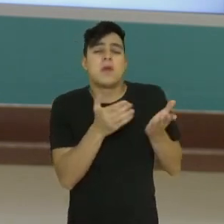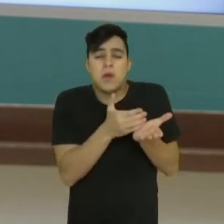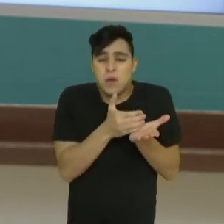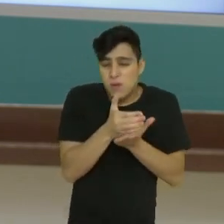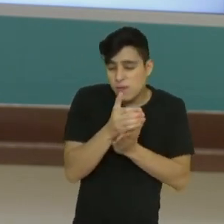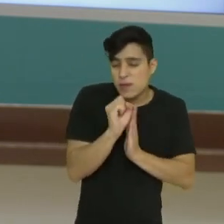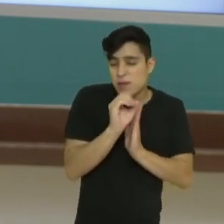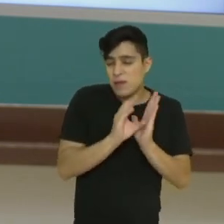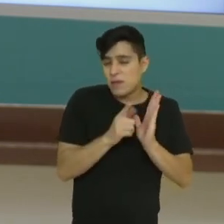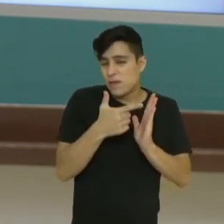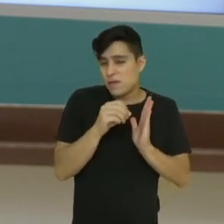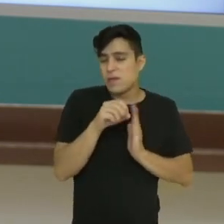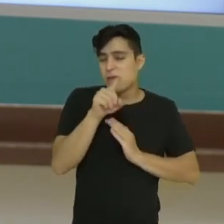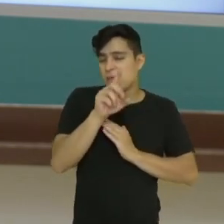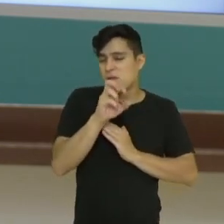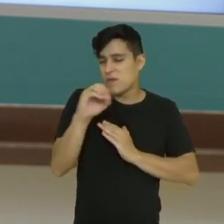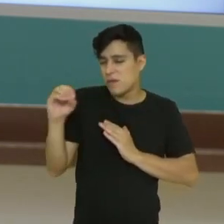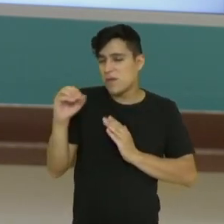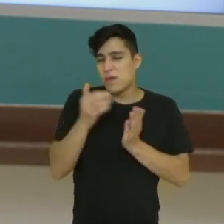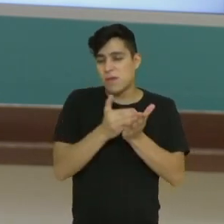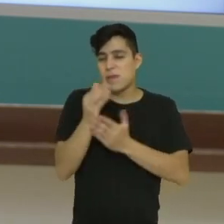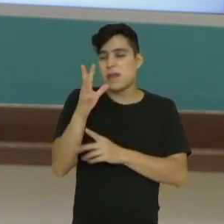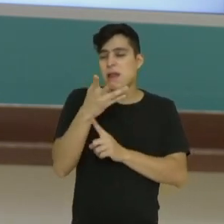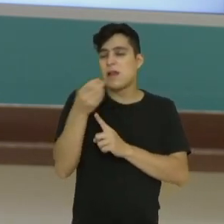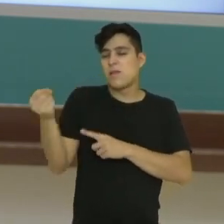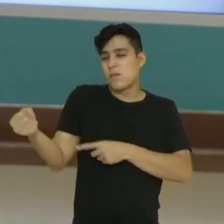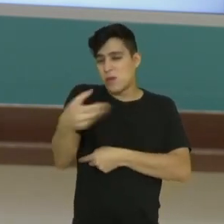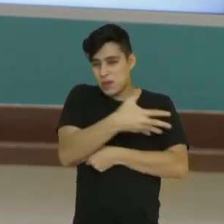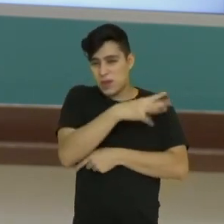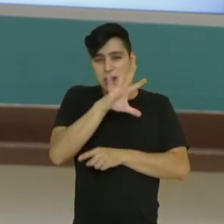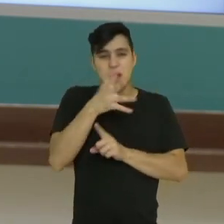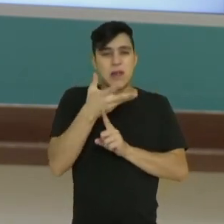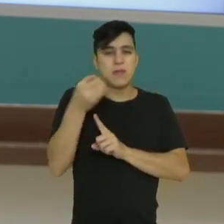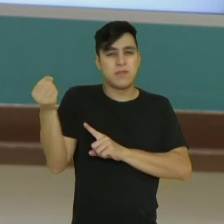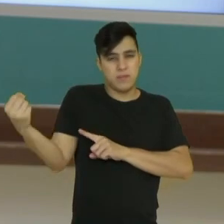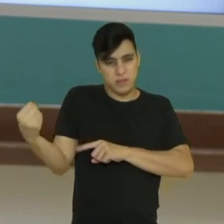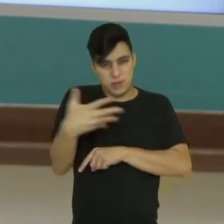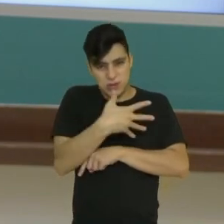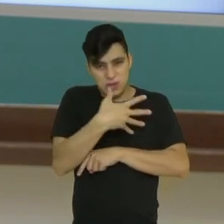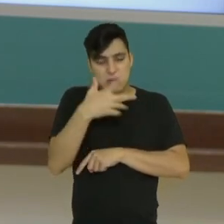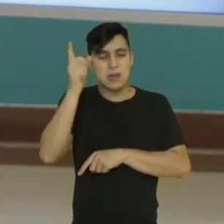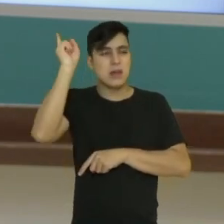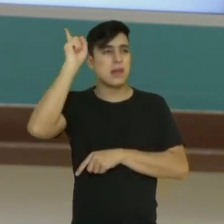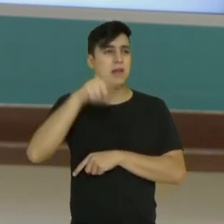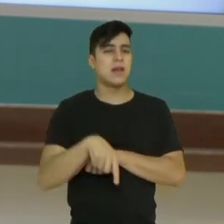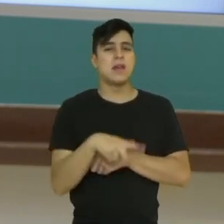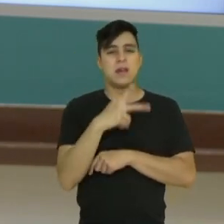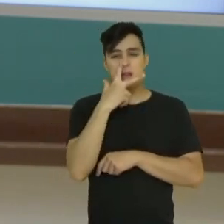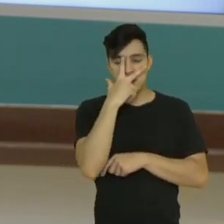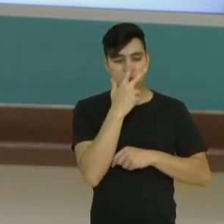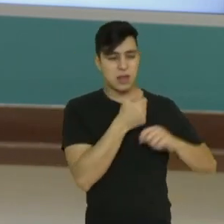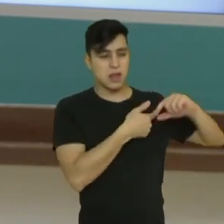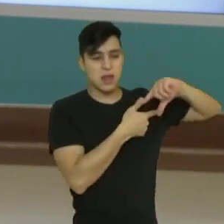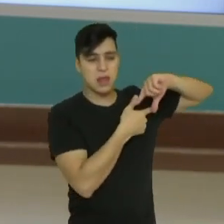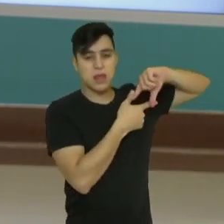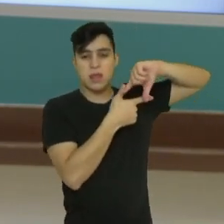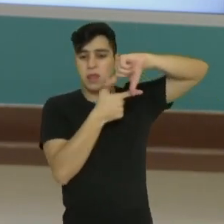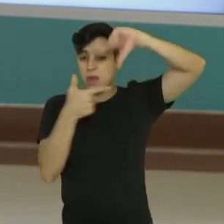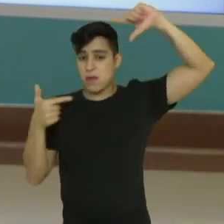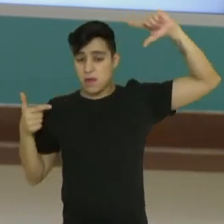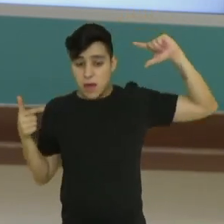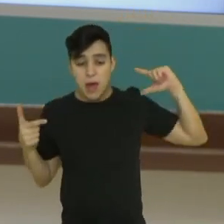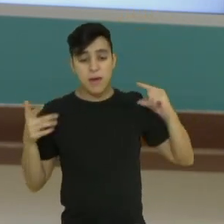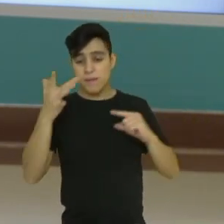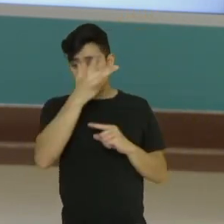século XX, 1900 mais ou menos, começa a arte moderna. A arte moderna ela vai ser aquela virada dentro da arte que os artistas vão começar